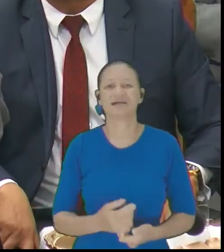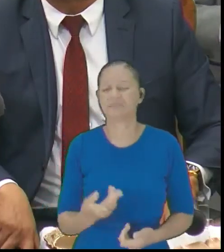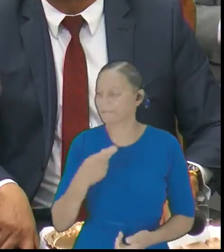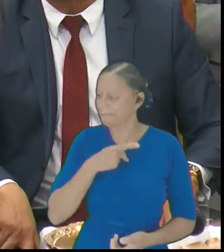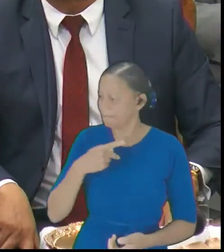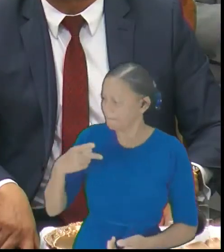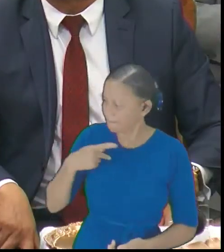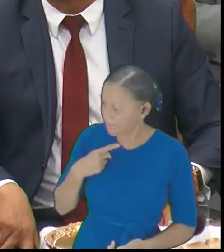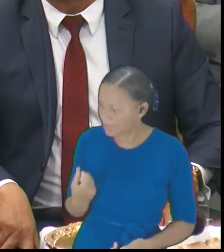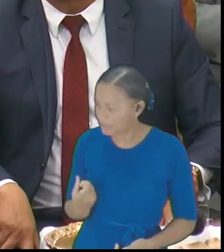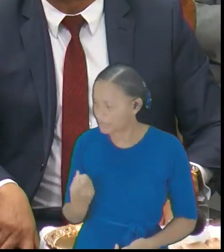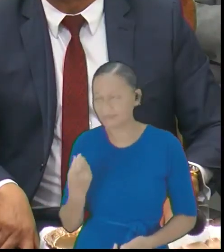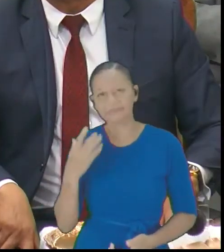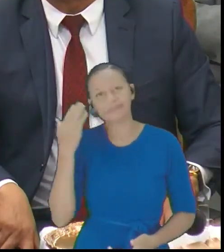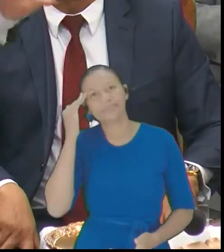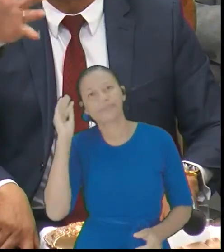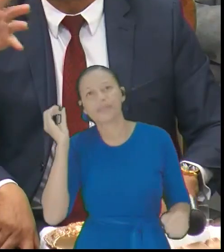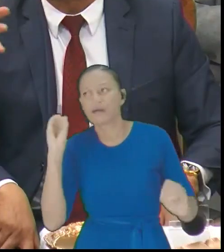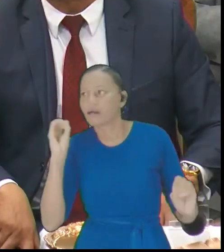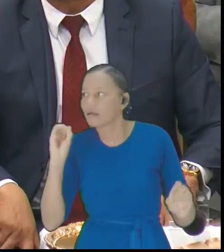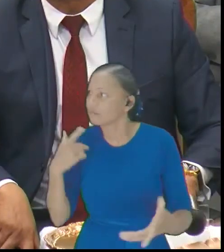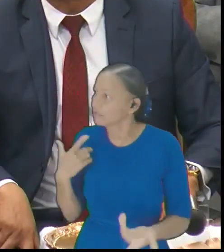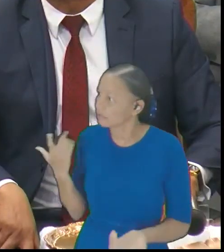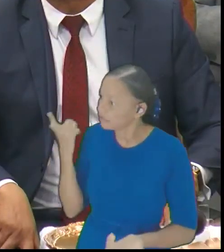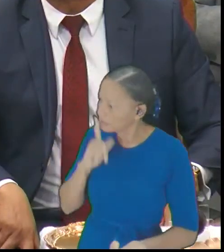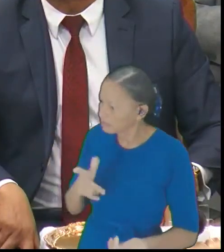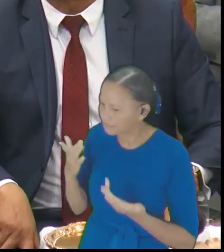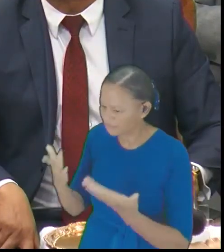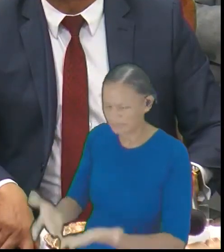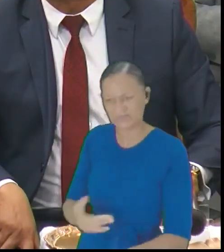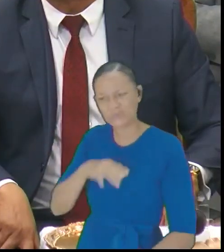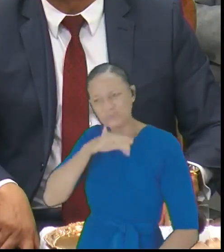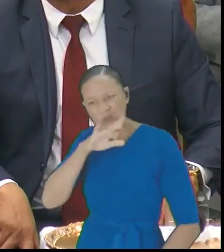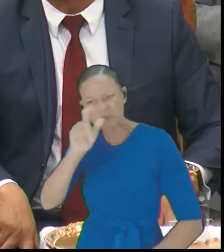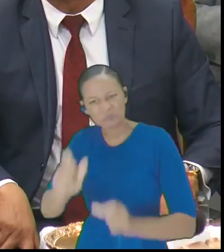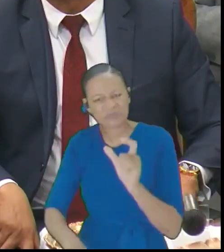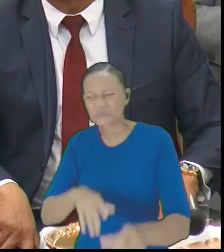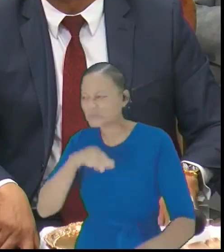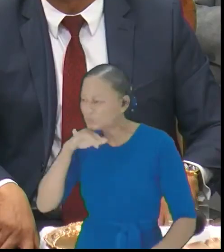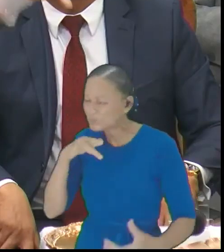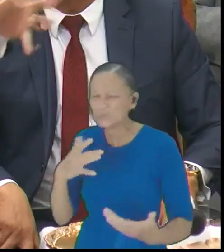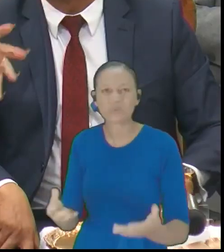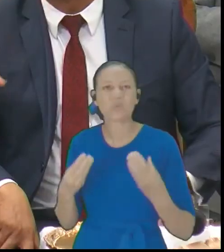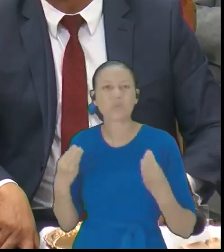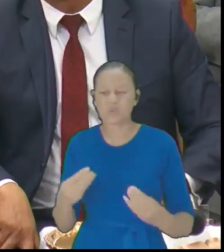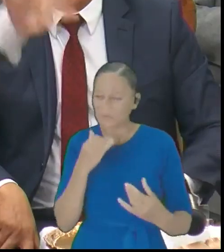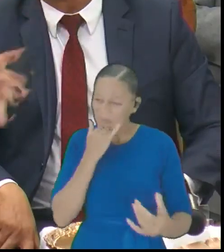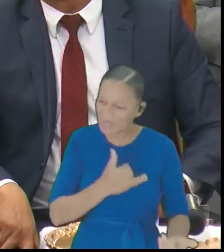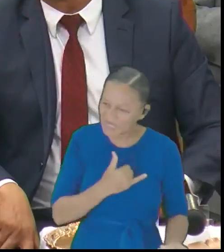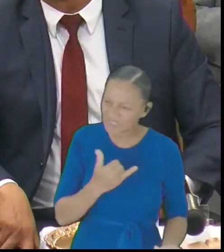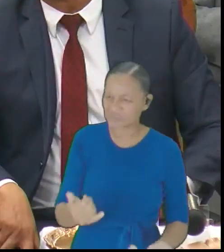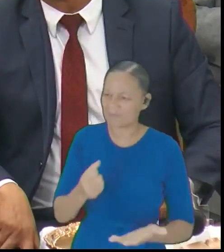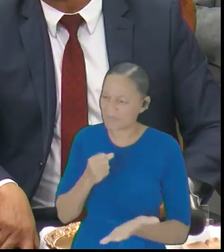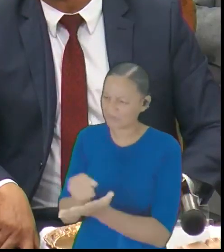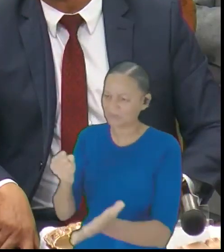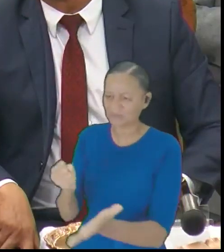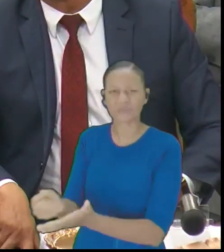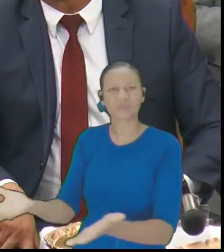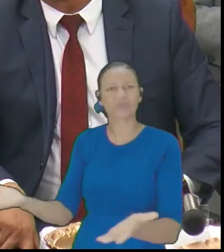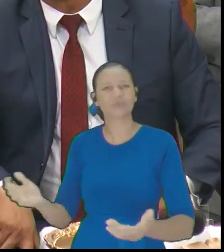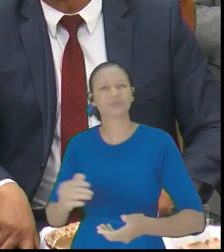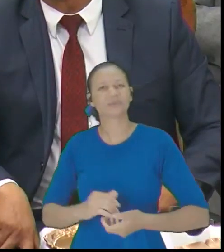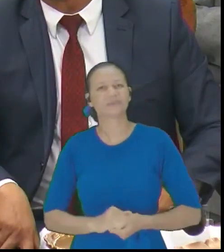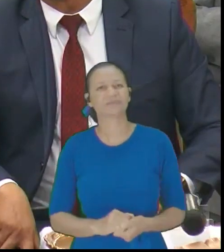Pastor é um dos tais que ninguém entende, mas como é que o pastor ainda carrega essa gente ruim? Como é que perdoa? Como é que ajuda?